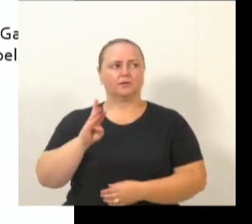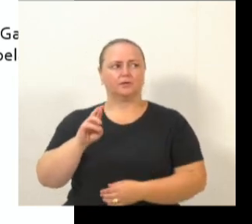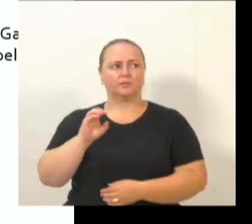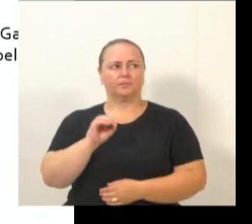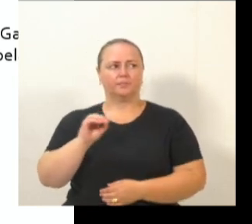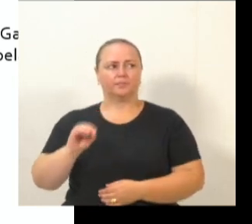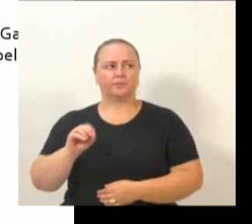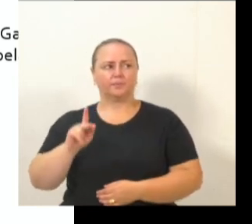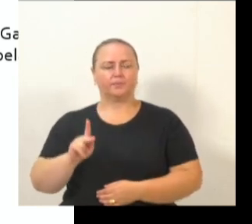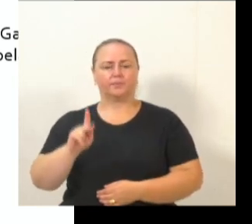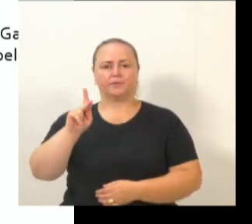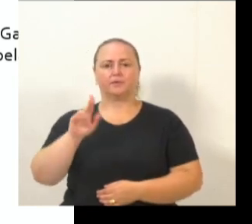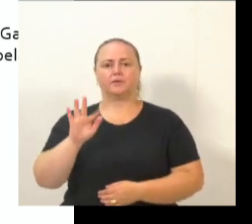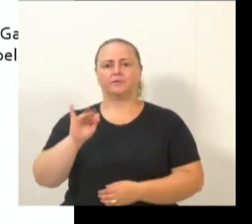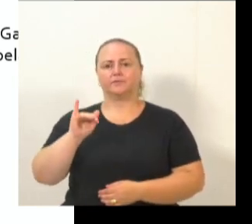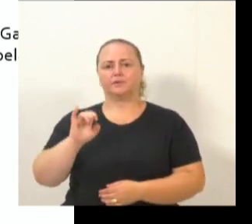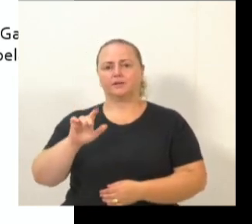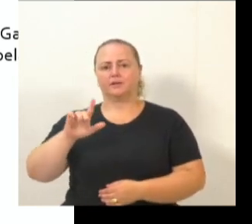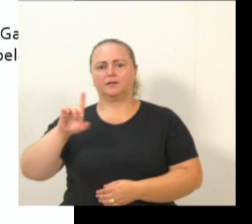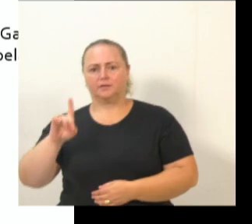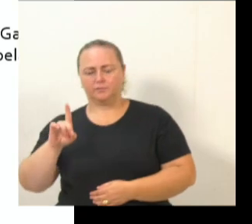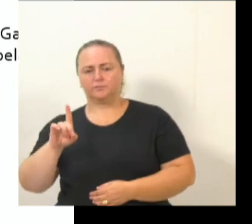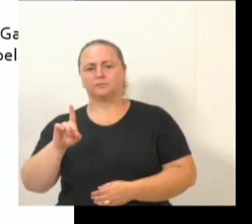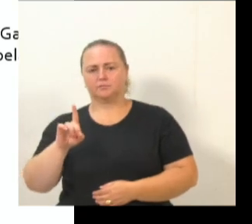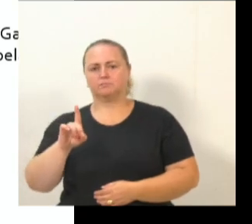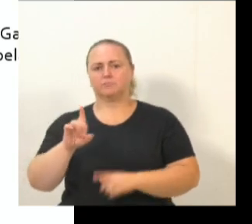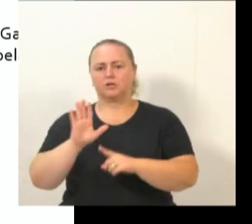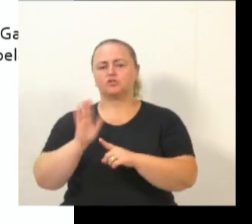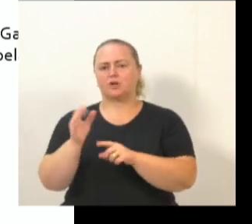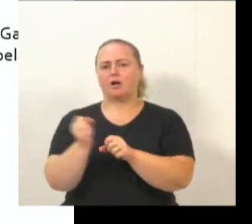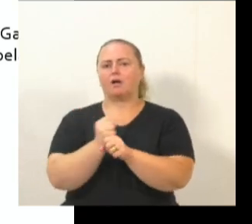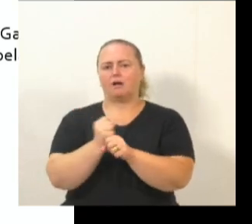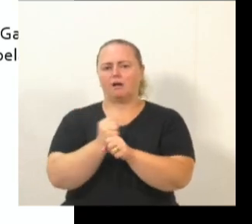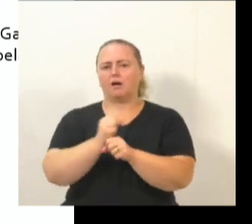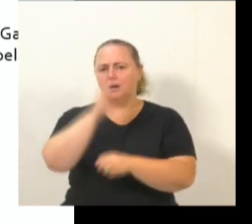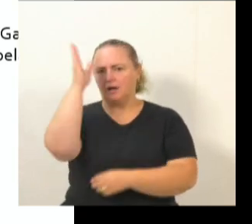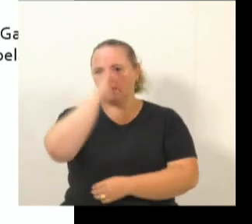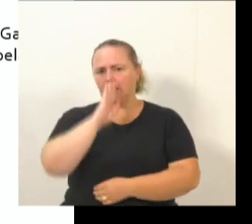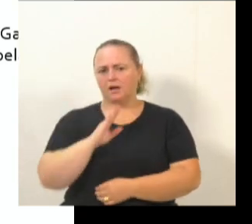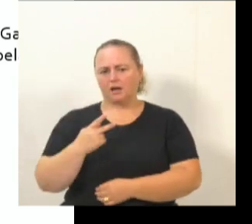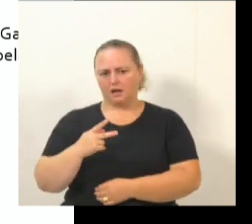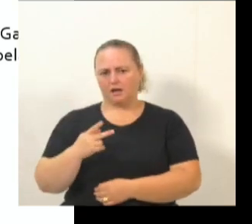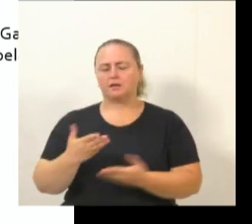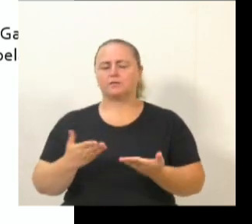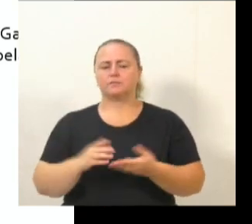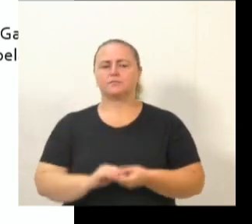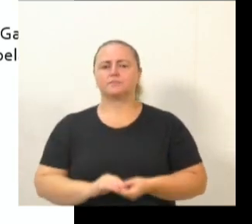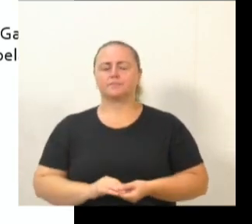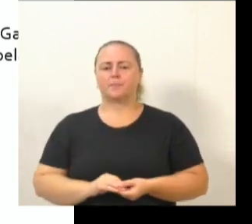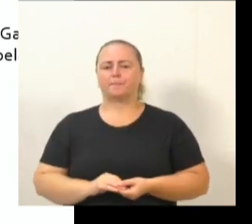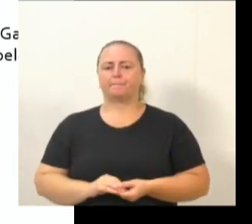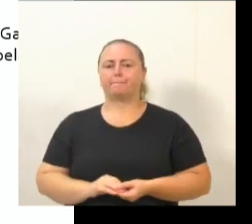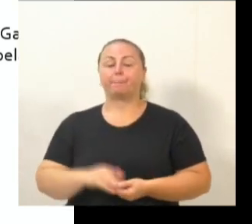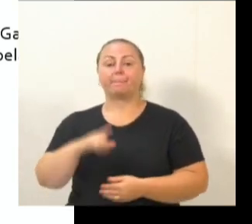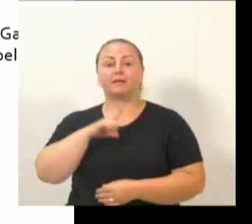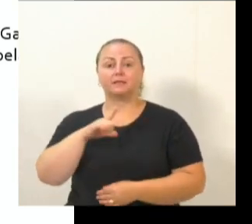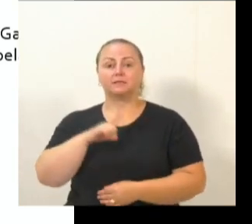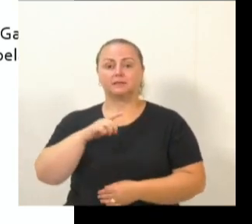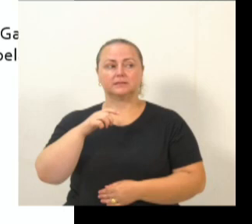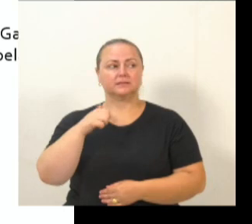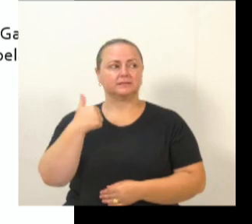a FI e a FGTS. Hoje estamos presentes em 13 estados,